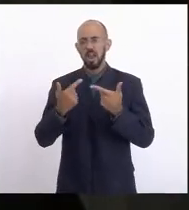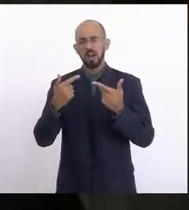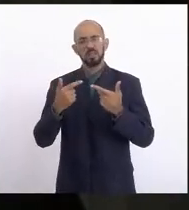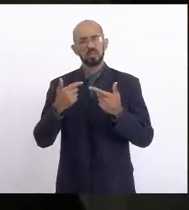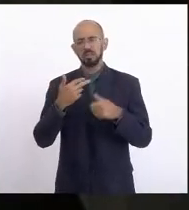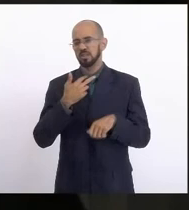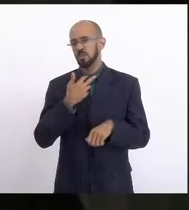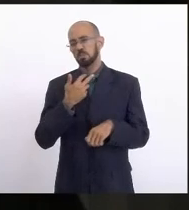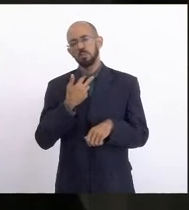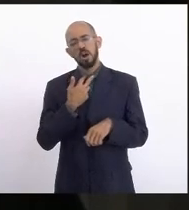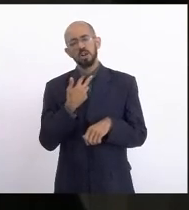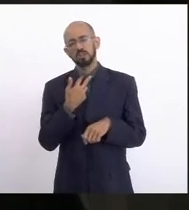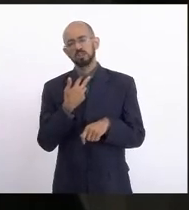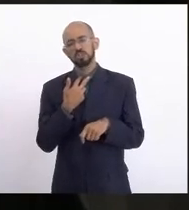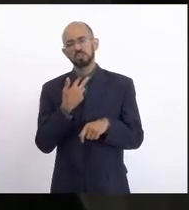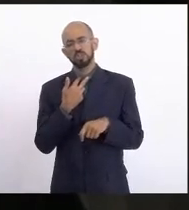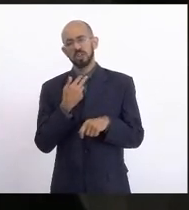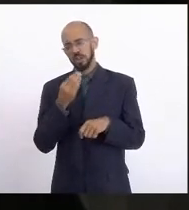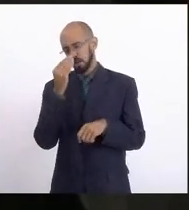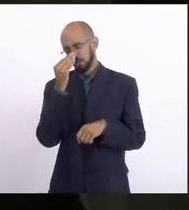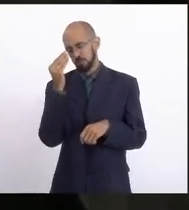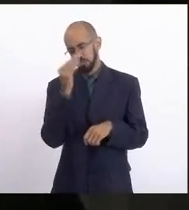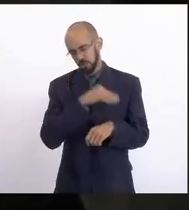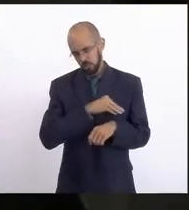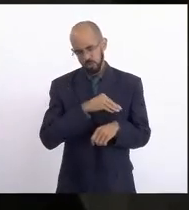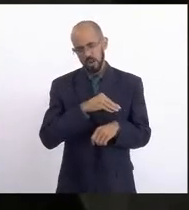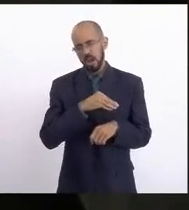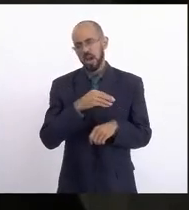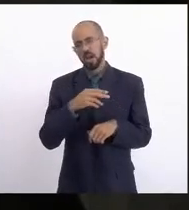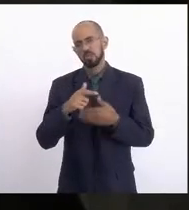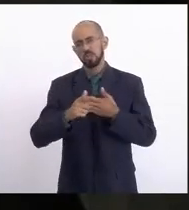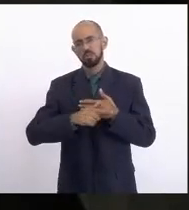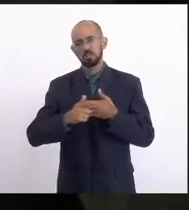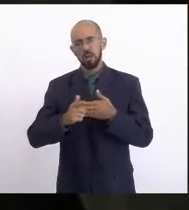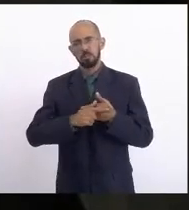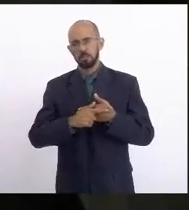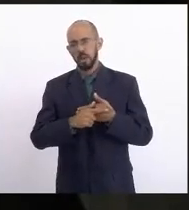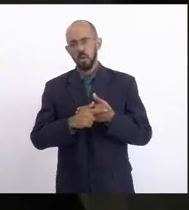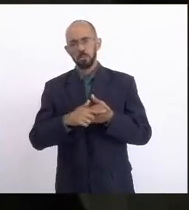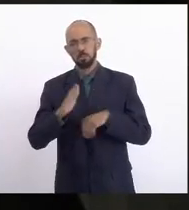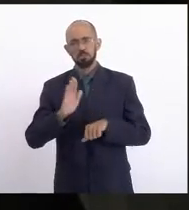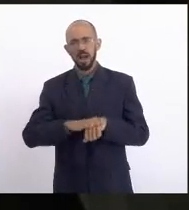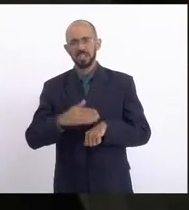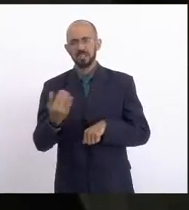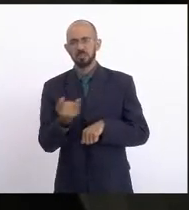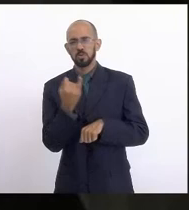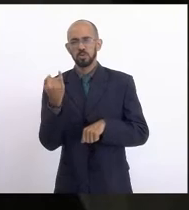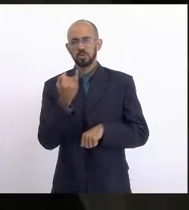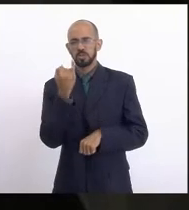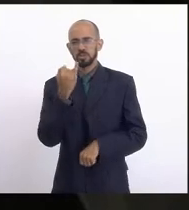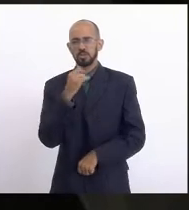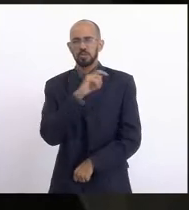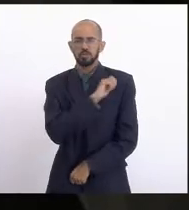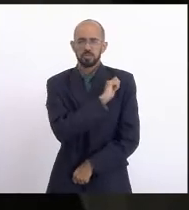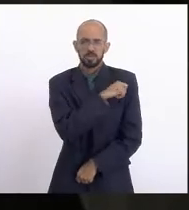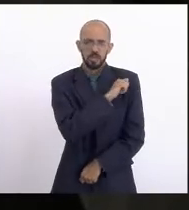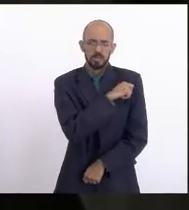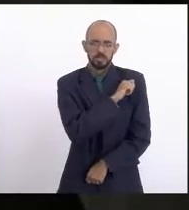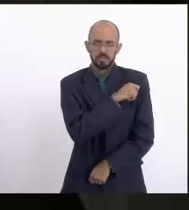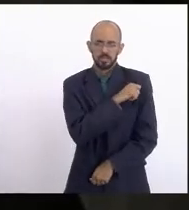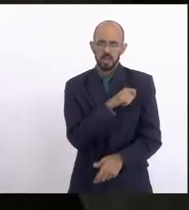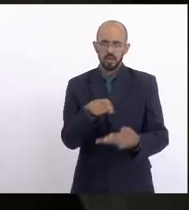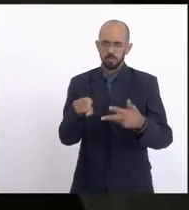não irá abandonar a sua função precípua, que é fiscalizar o Poder